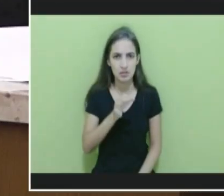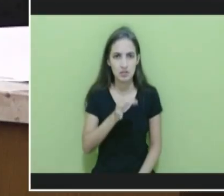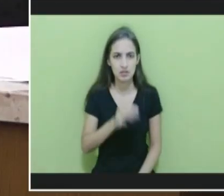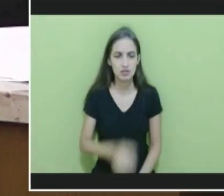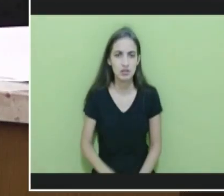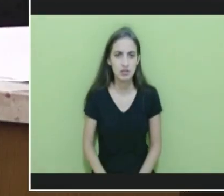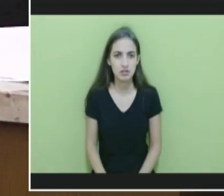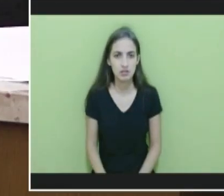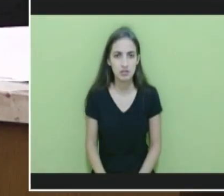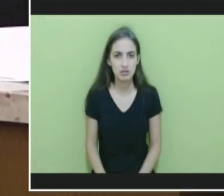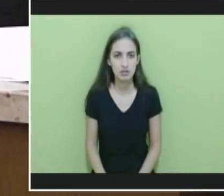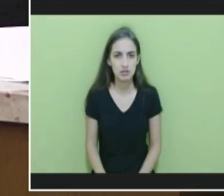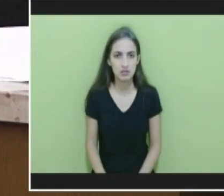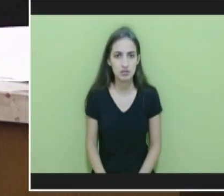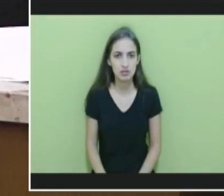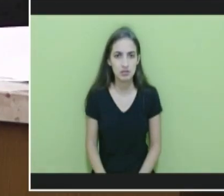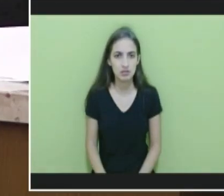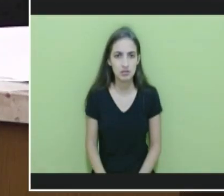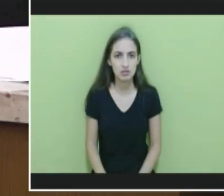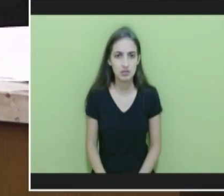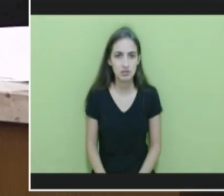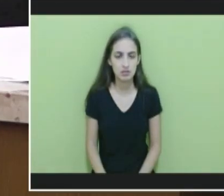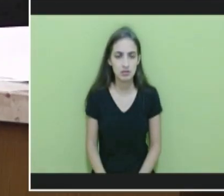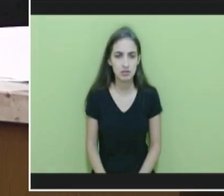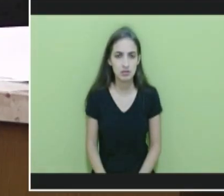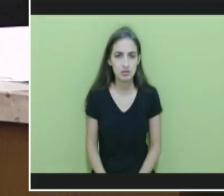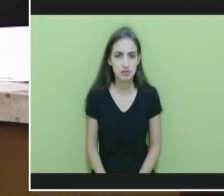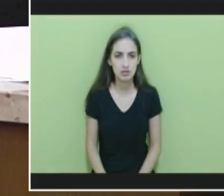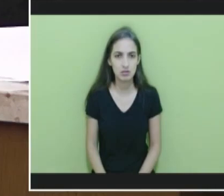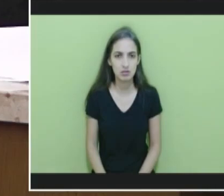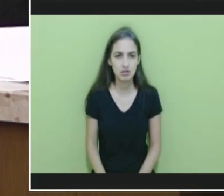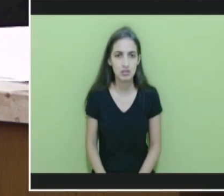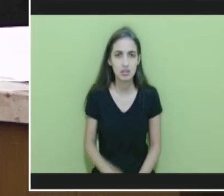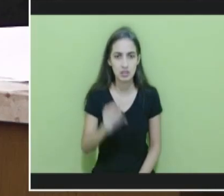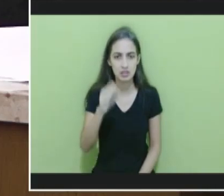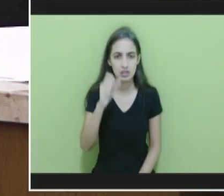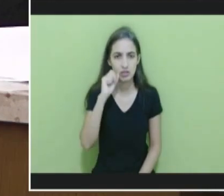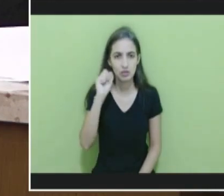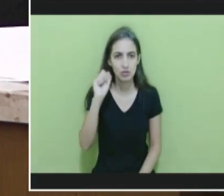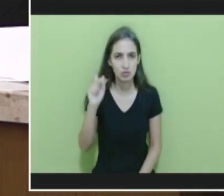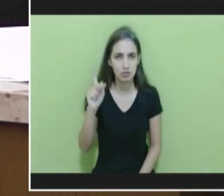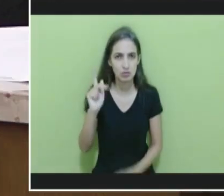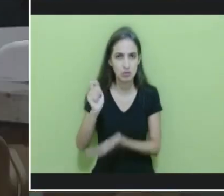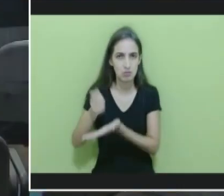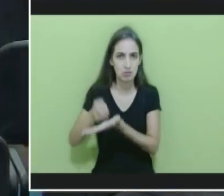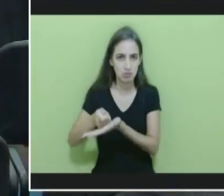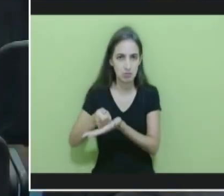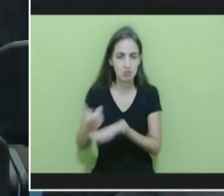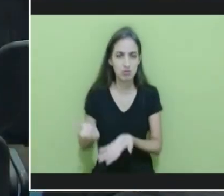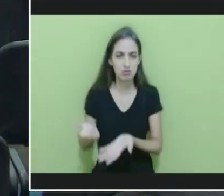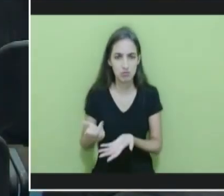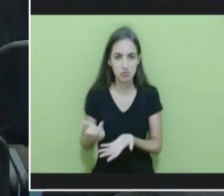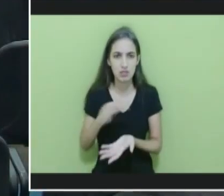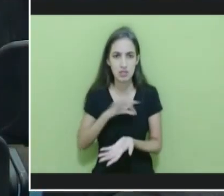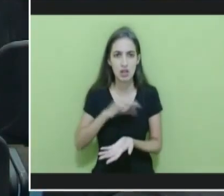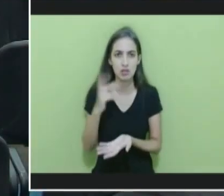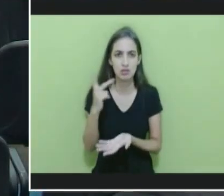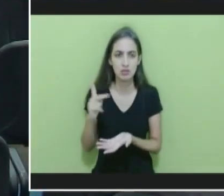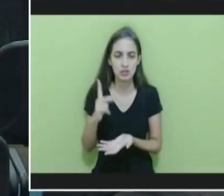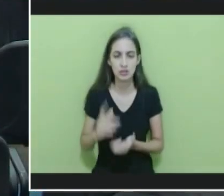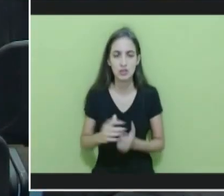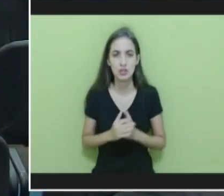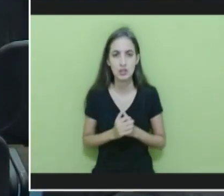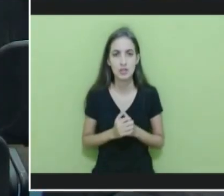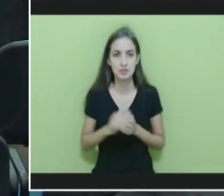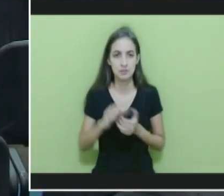pagamento da aposentadoria dos servidores aposentados. Por isso que eu falo que no artigo 38, quando a gente coloca